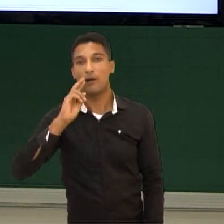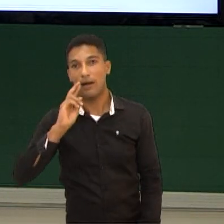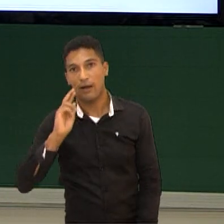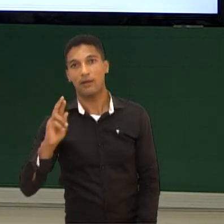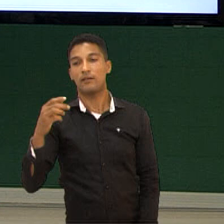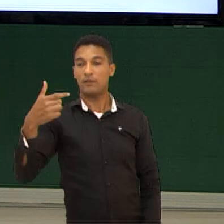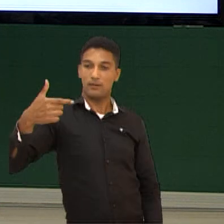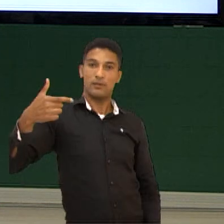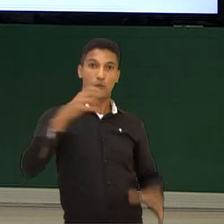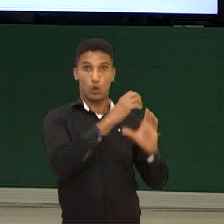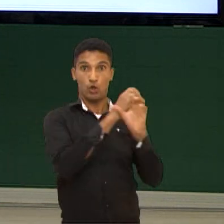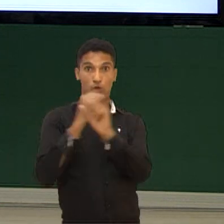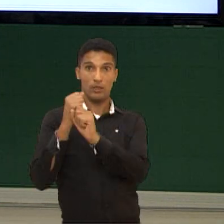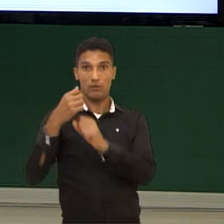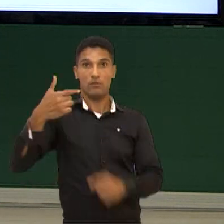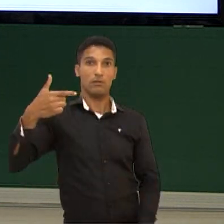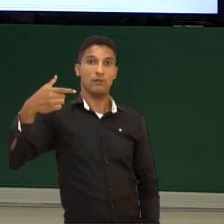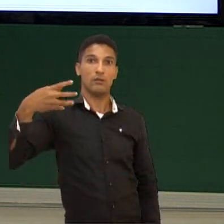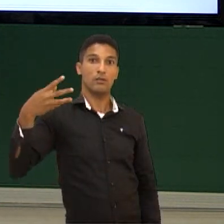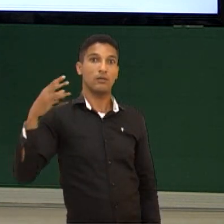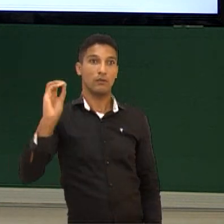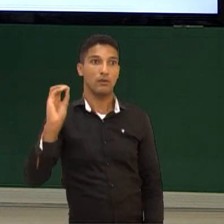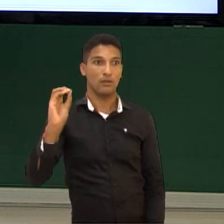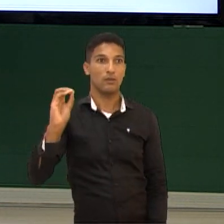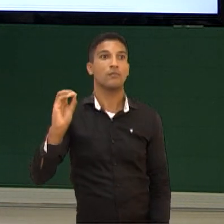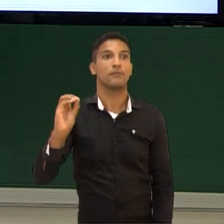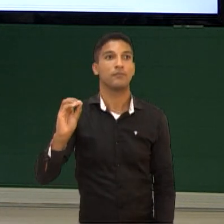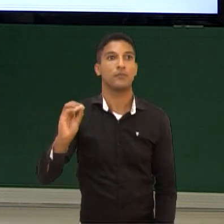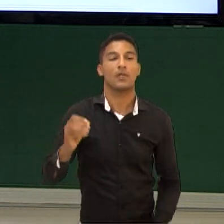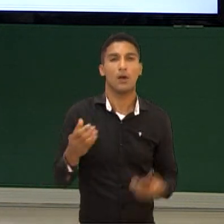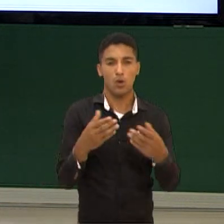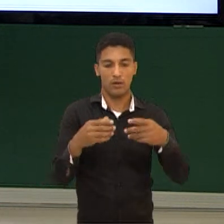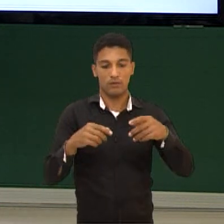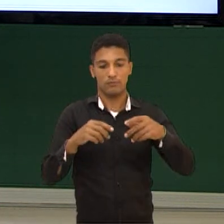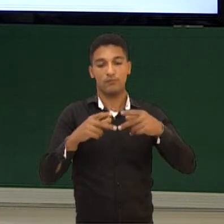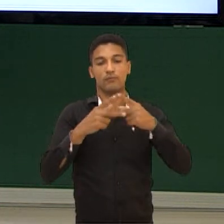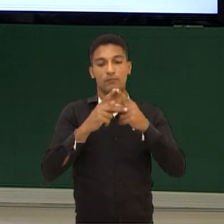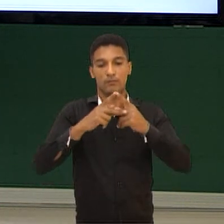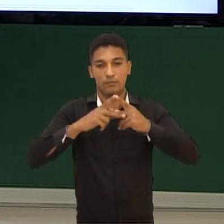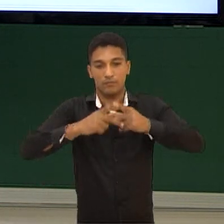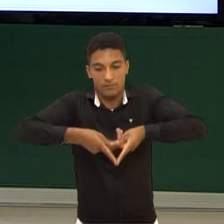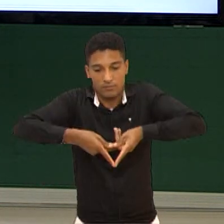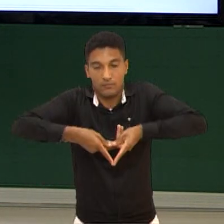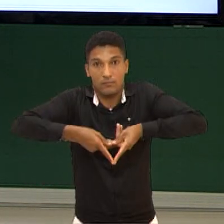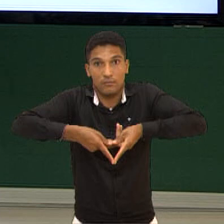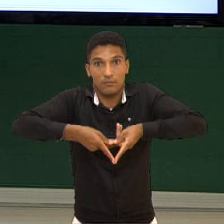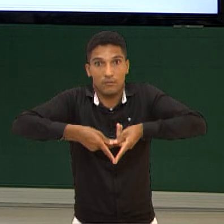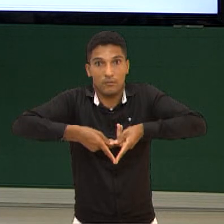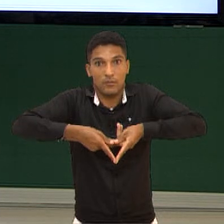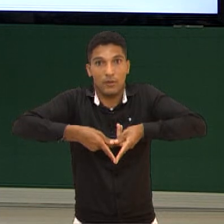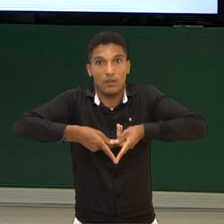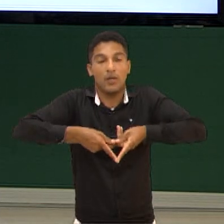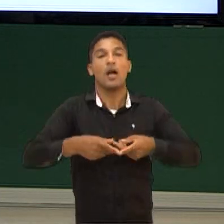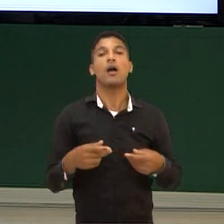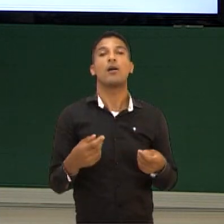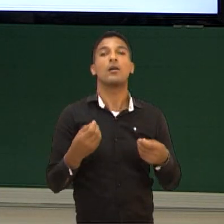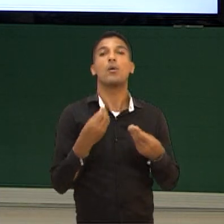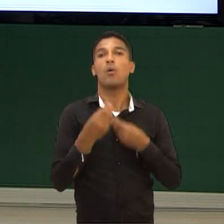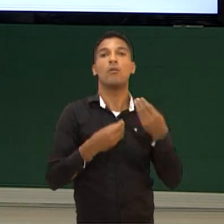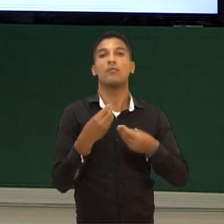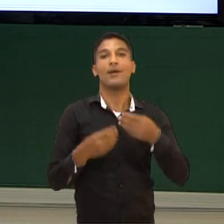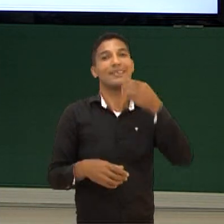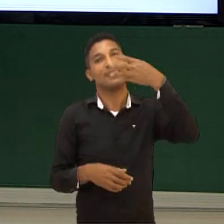240 graus. Agora, basta nós fazermos uma subtração de 360